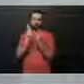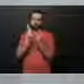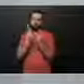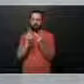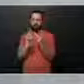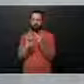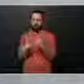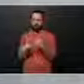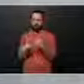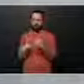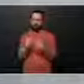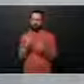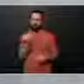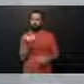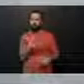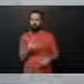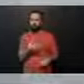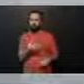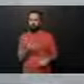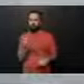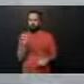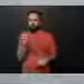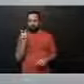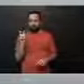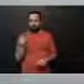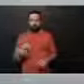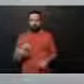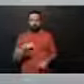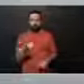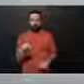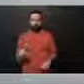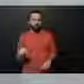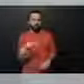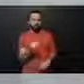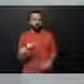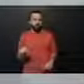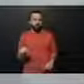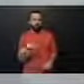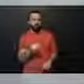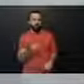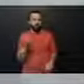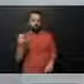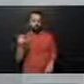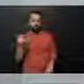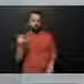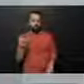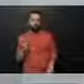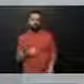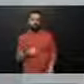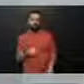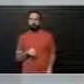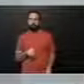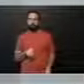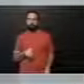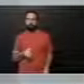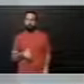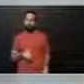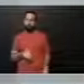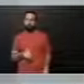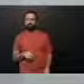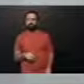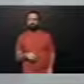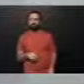cubinhos. 1, 2, 3, 4, 5. Olha lá. Olha